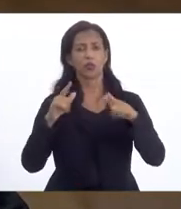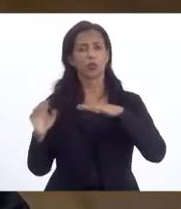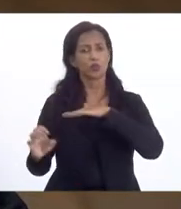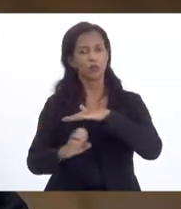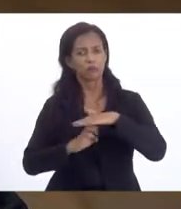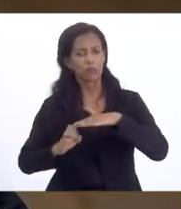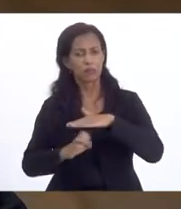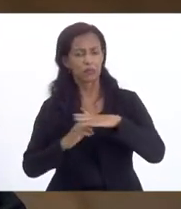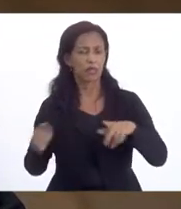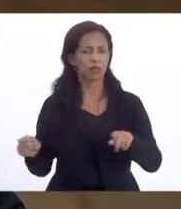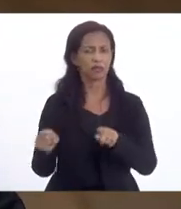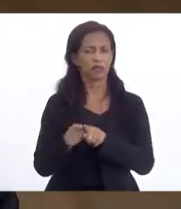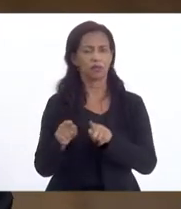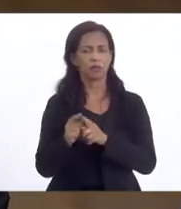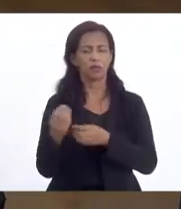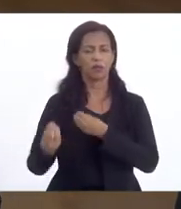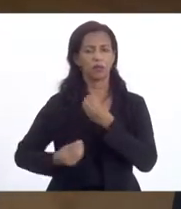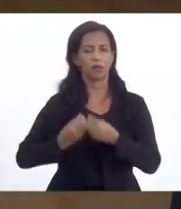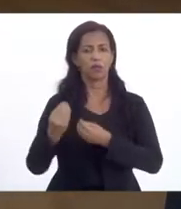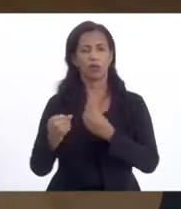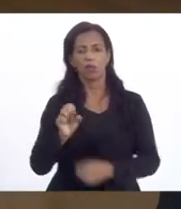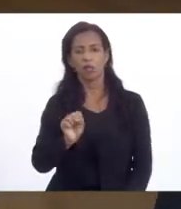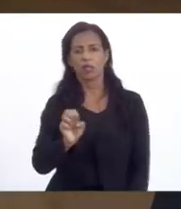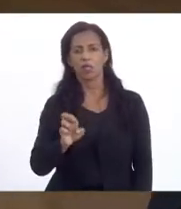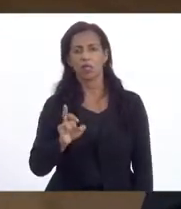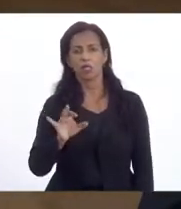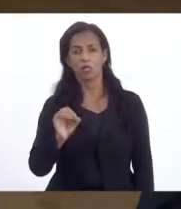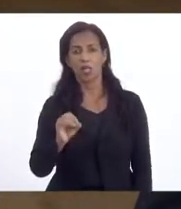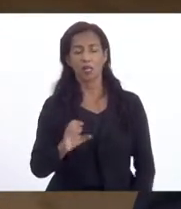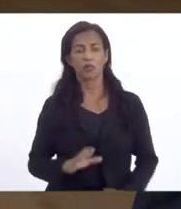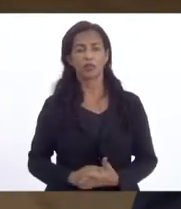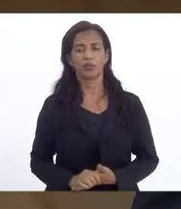empresários, como o nosso Sérgio,